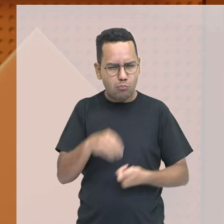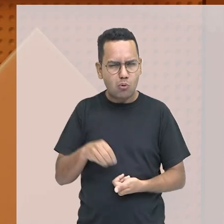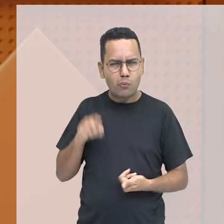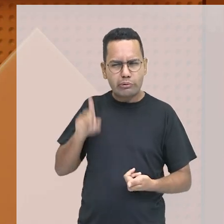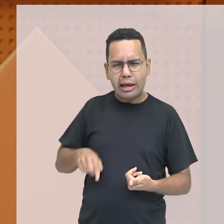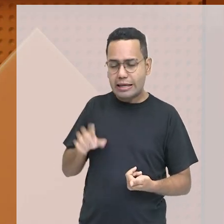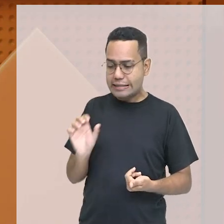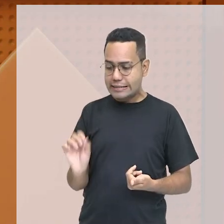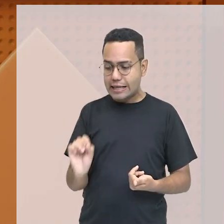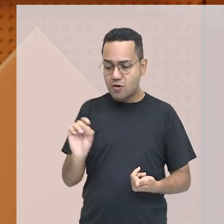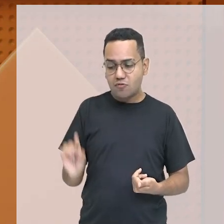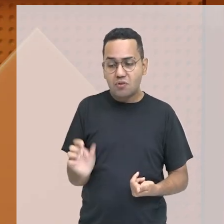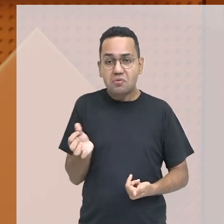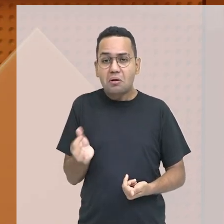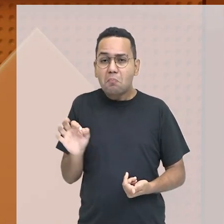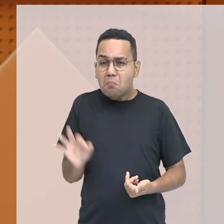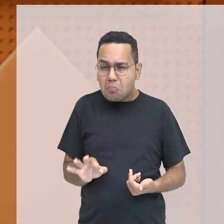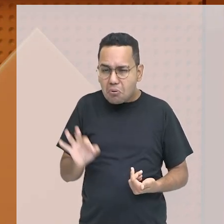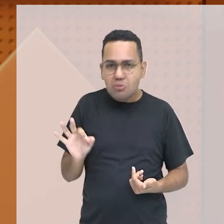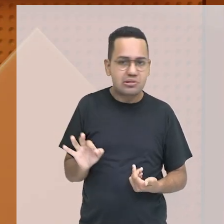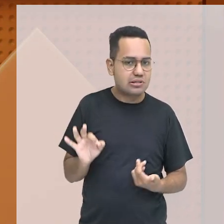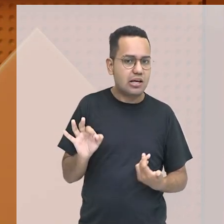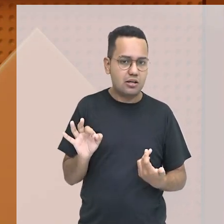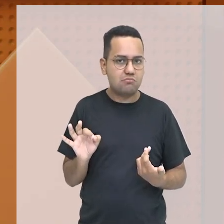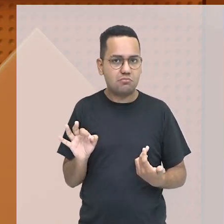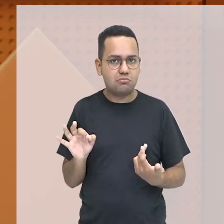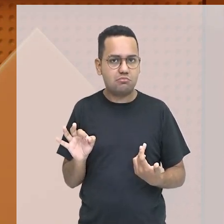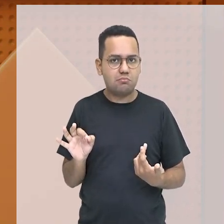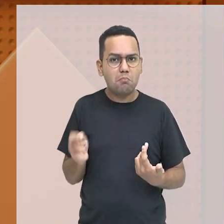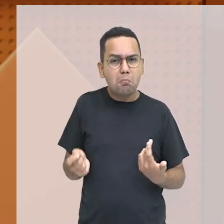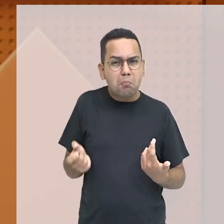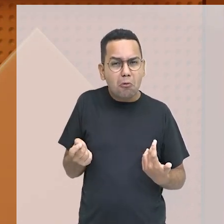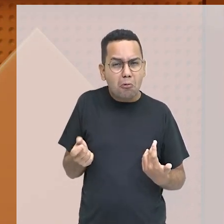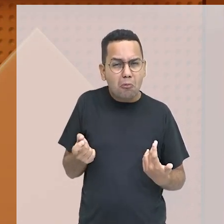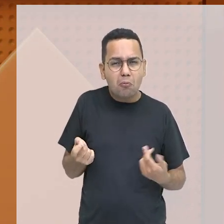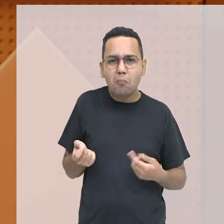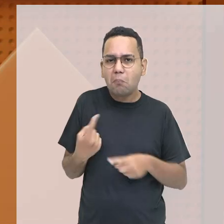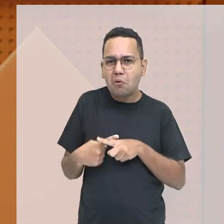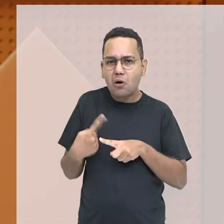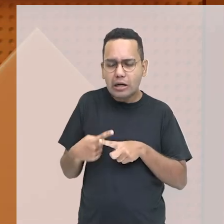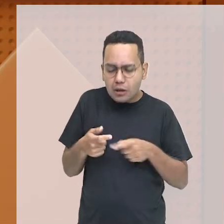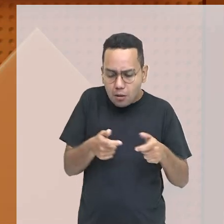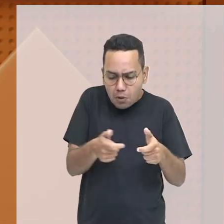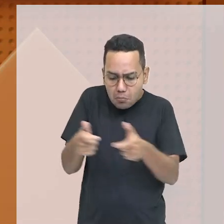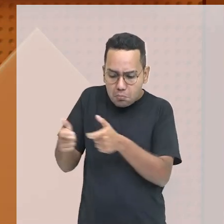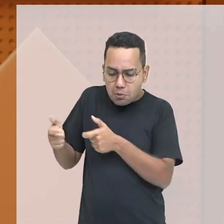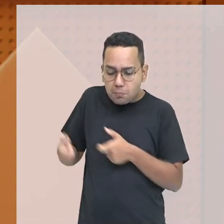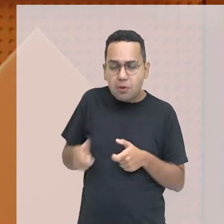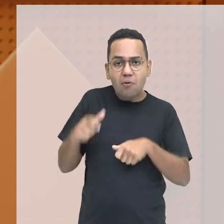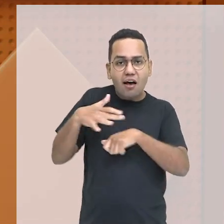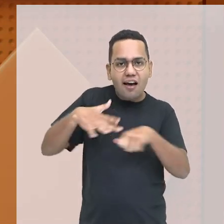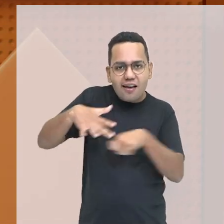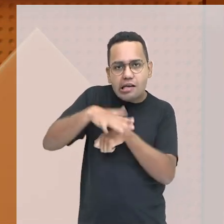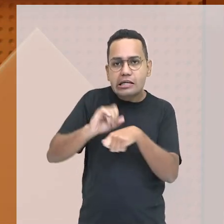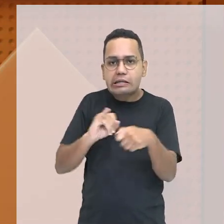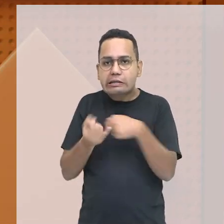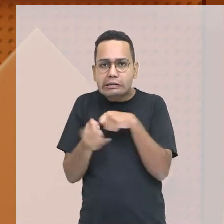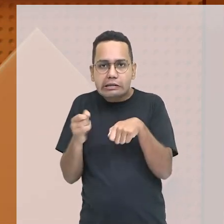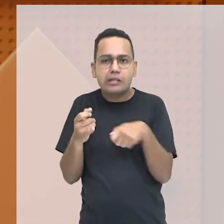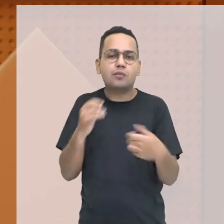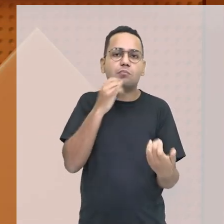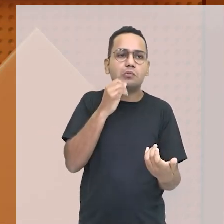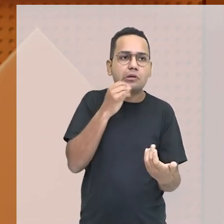toda a população do mundo, dividido ali em várias ilhas, não é isso? Algumas se destacam bastante, é o caso